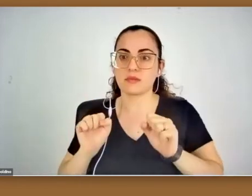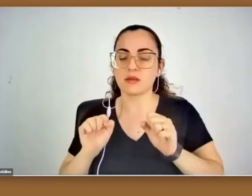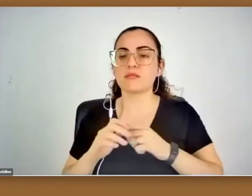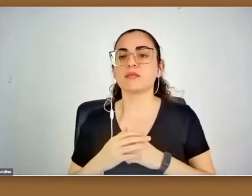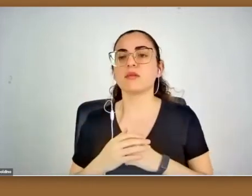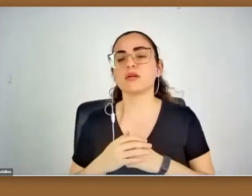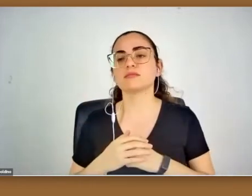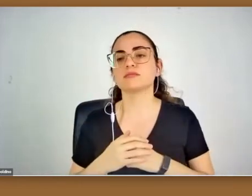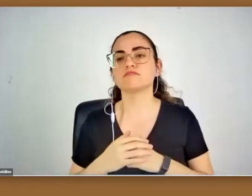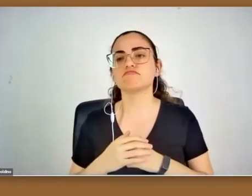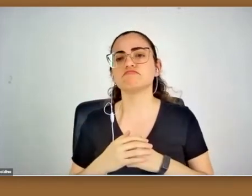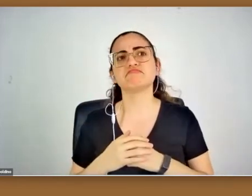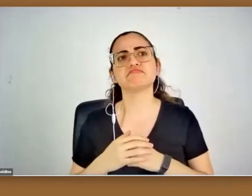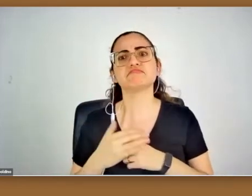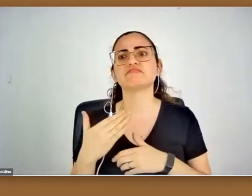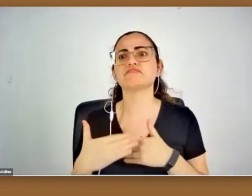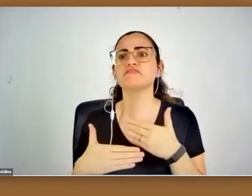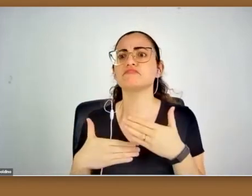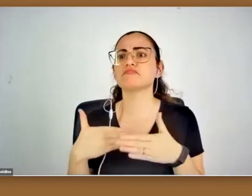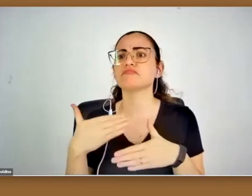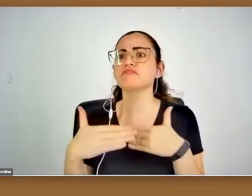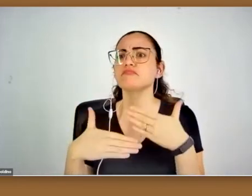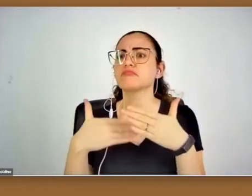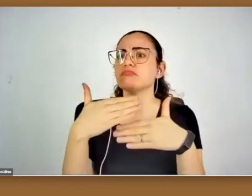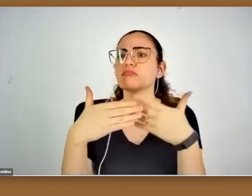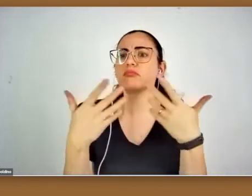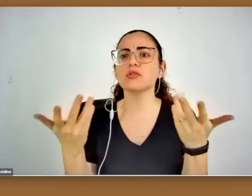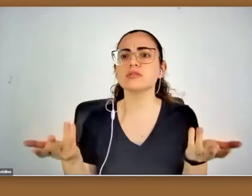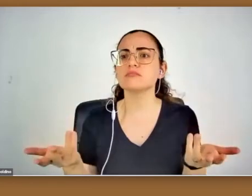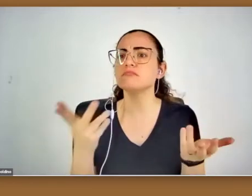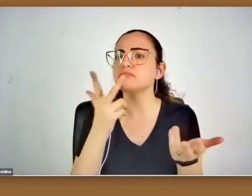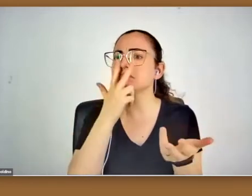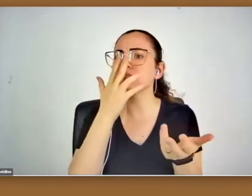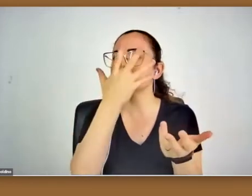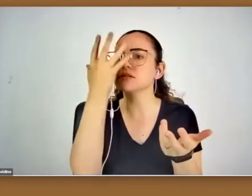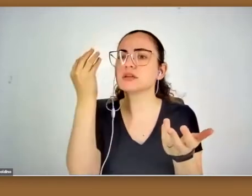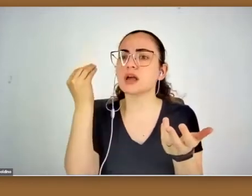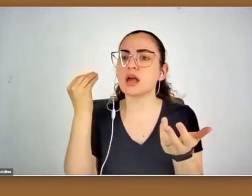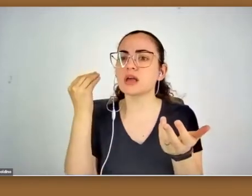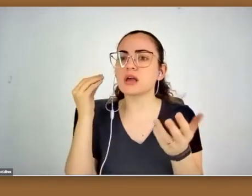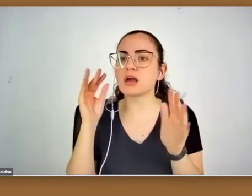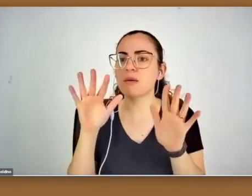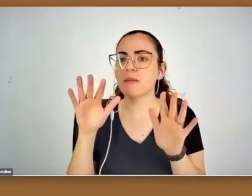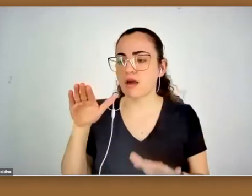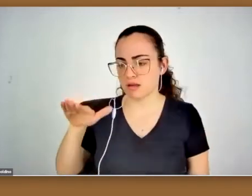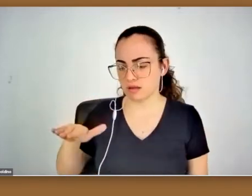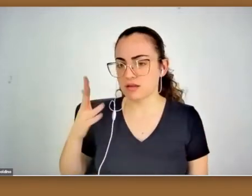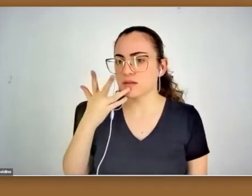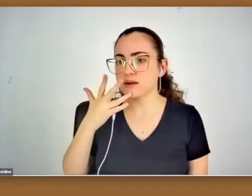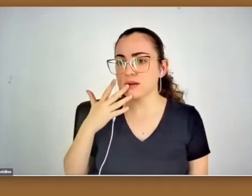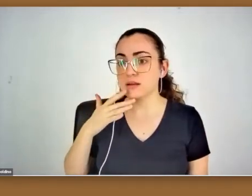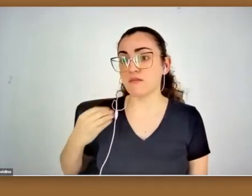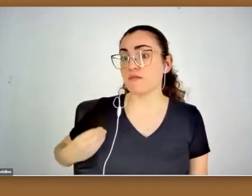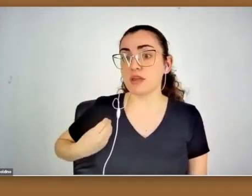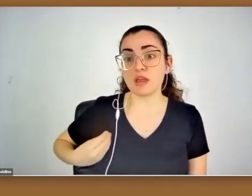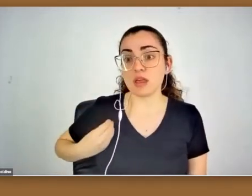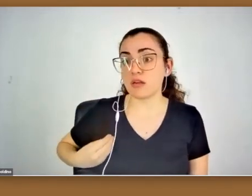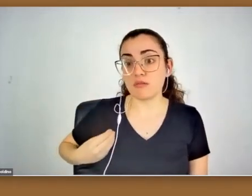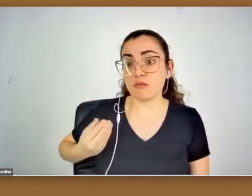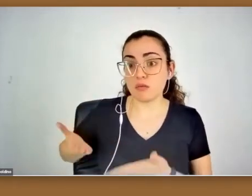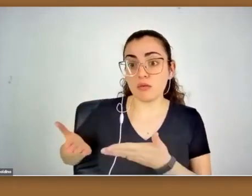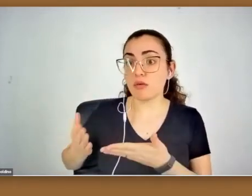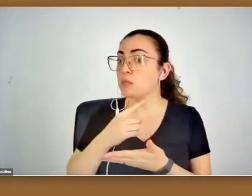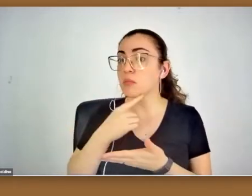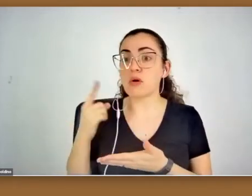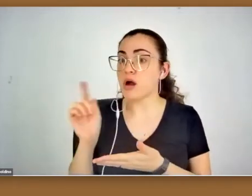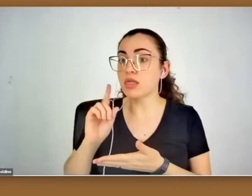pessoas simplesmente abandonam, e essas crianças elas ainda estão aí, essas famílias ainda estão aí, essas mães que cuidam dessas crianças